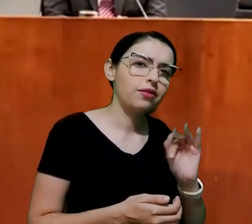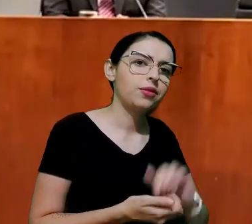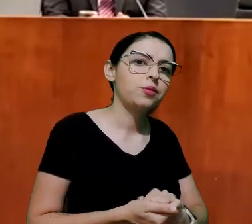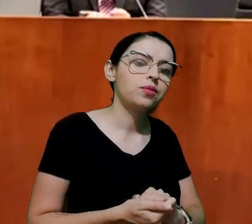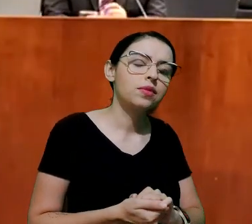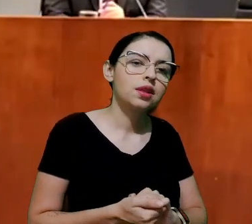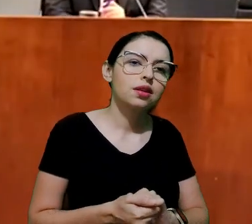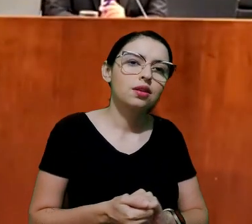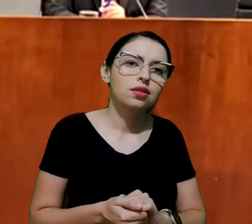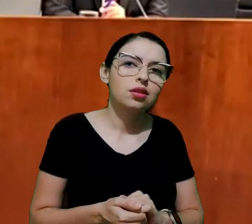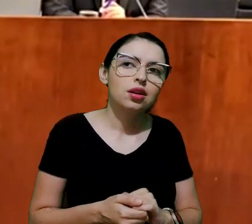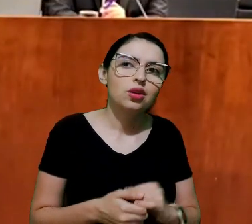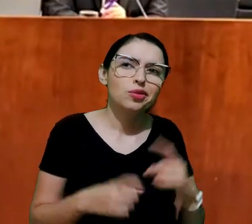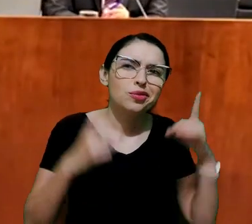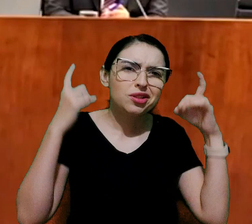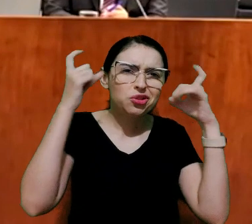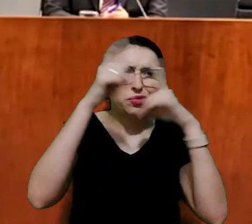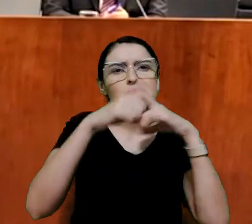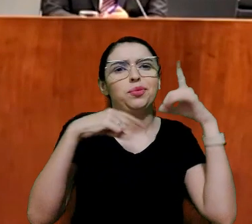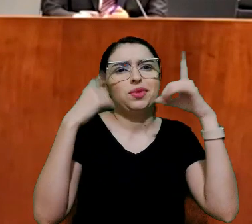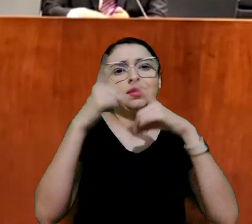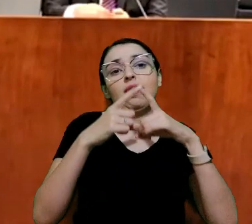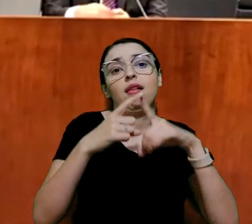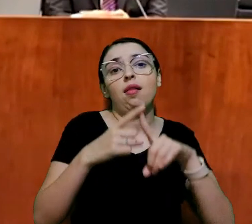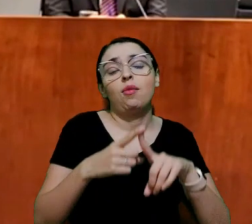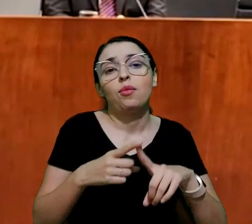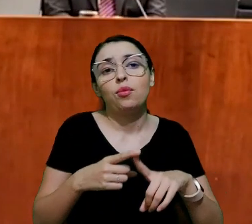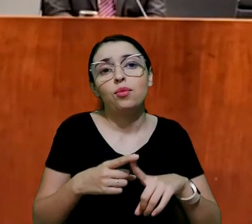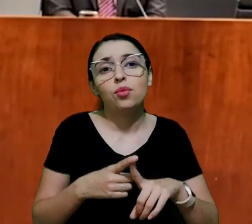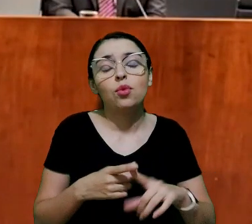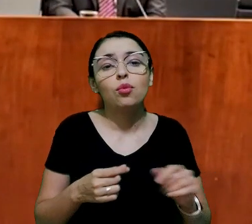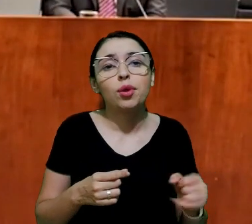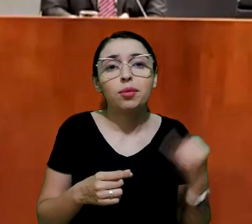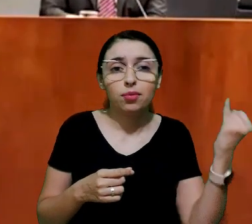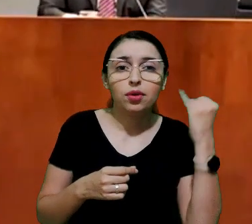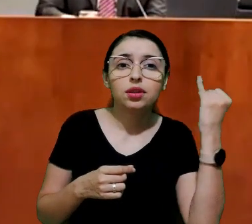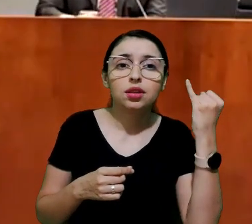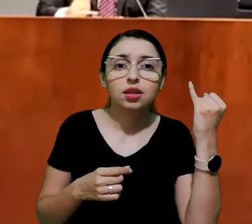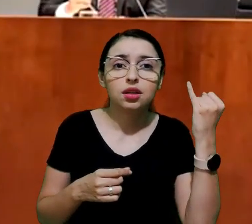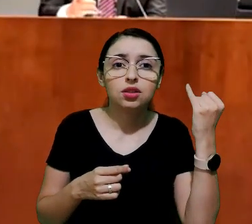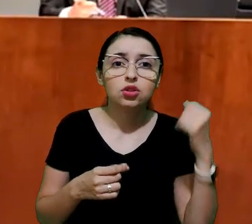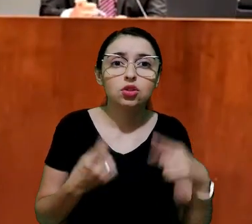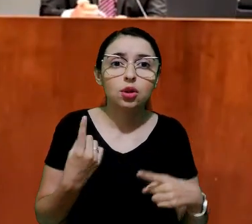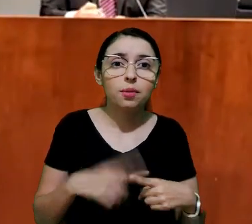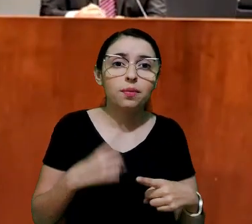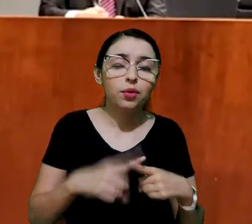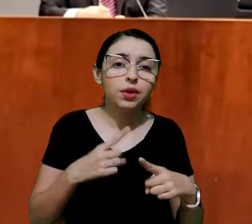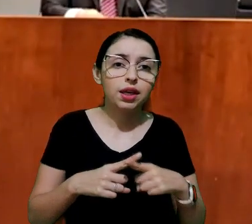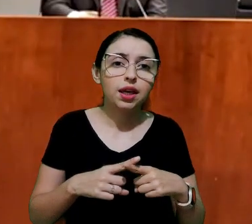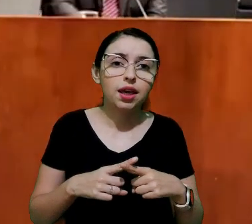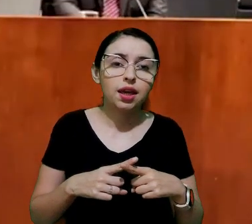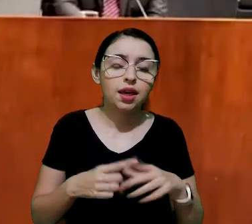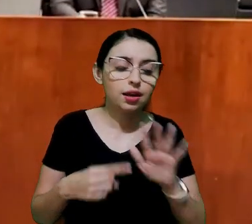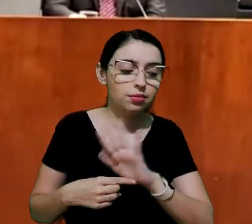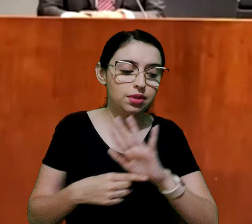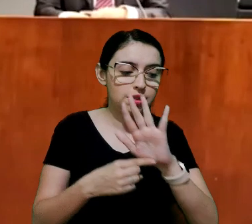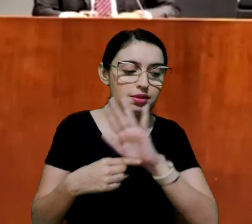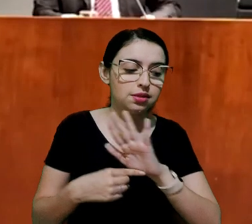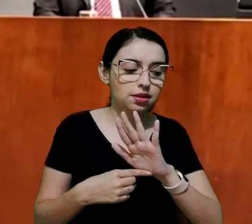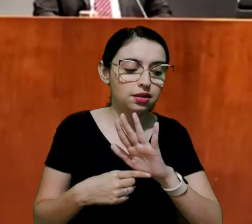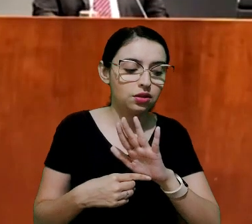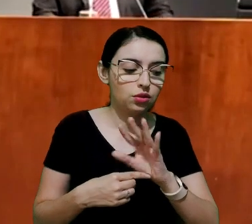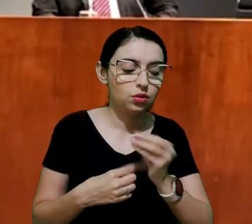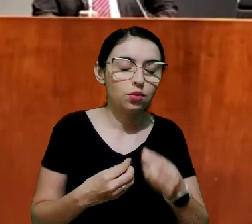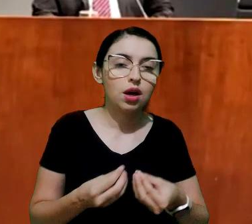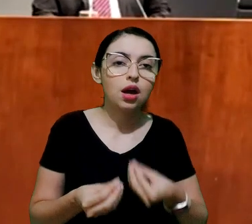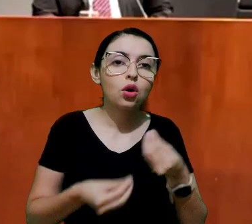embora por questões lógicas deveria também ser herdeiro necessário, uma vez que se coloca a condição